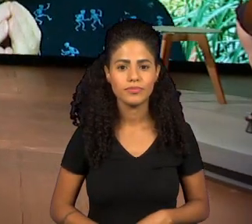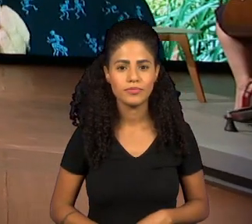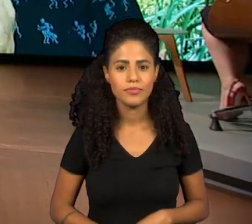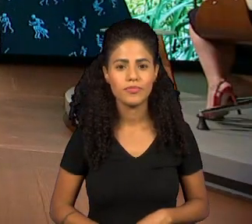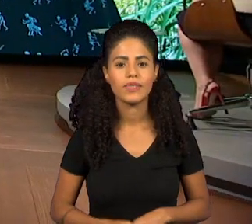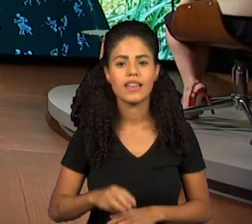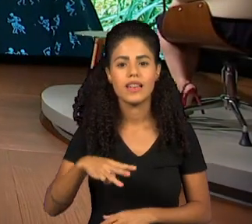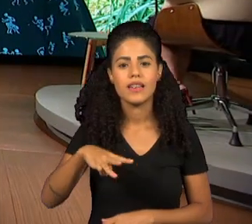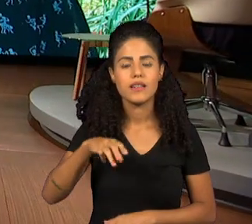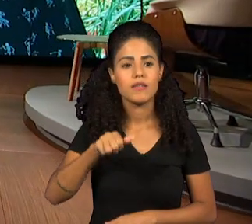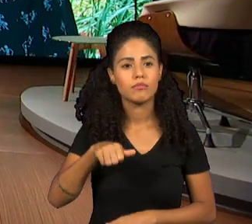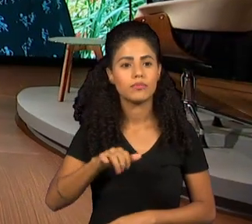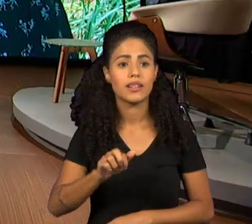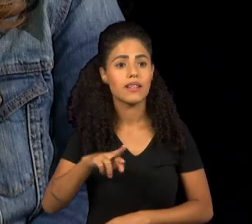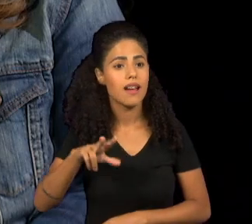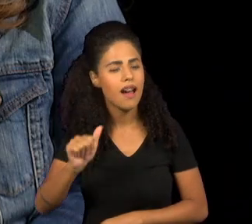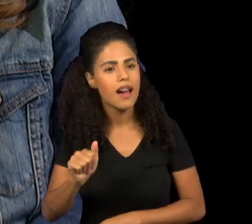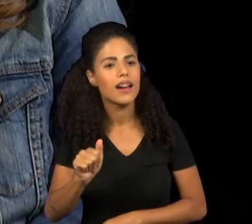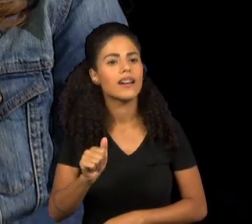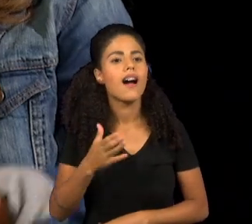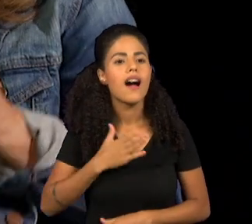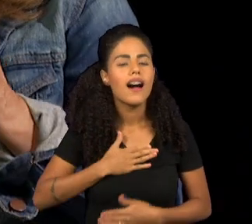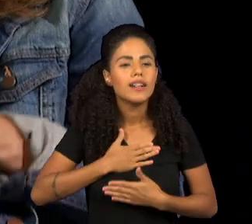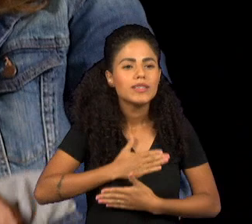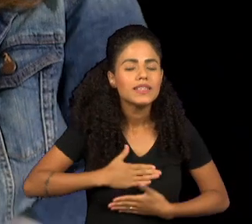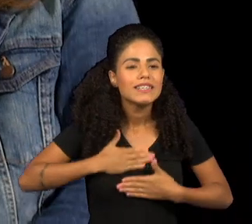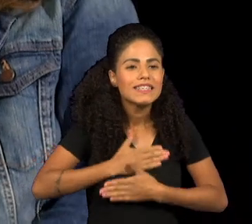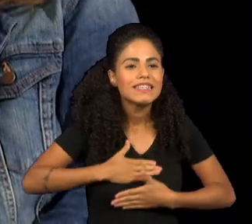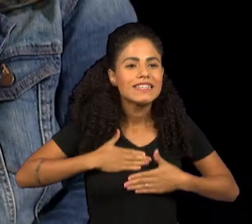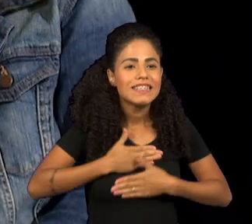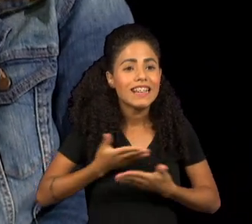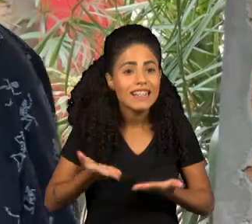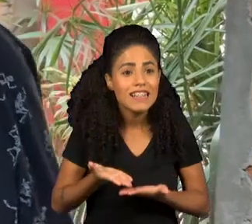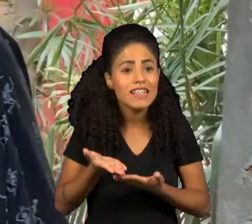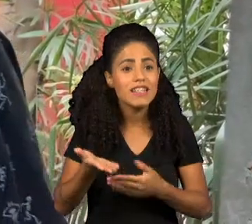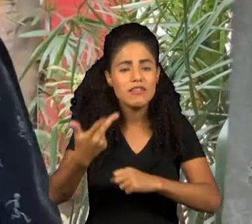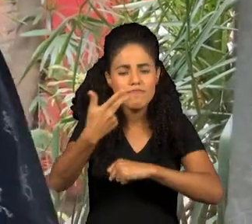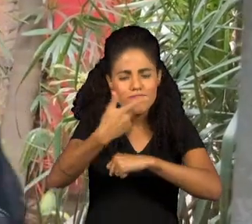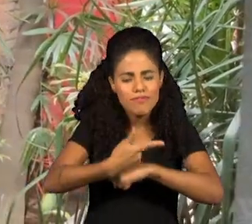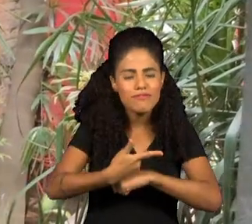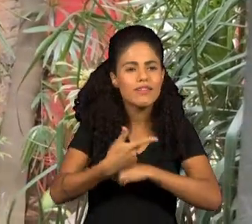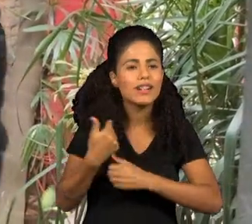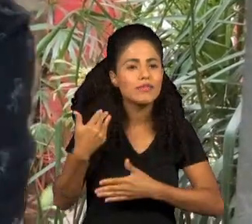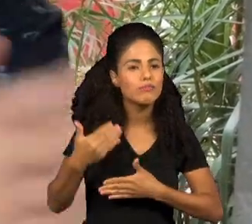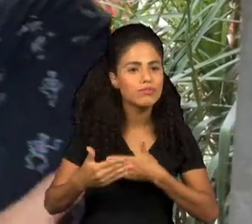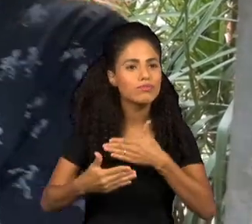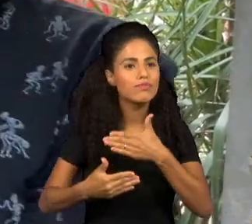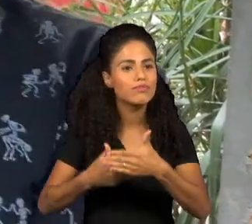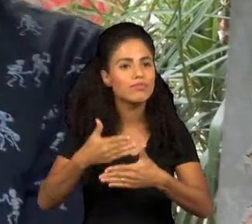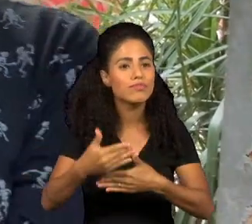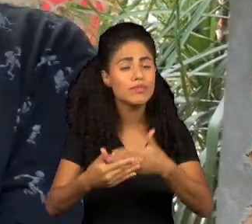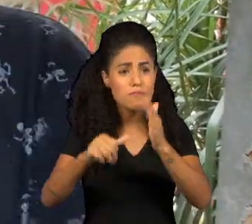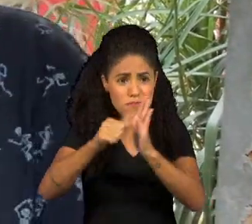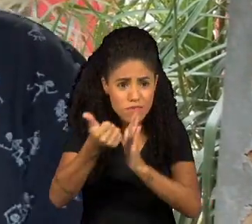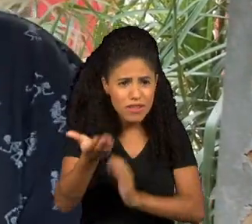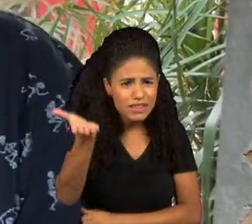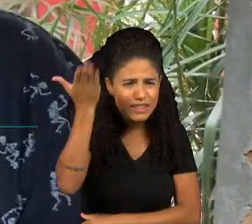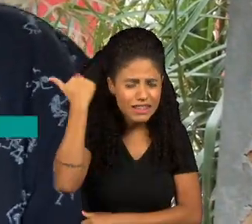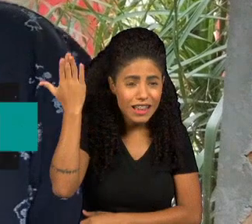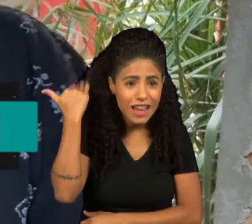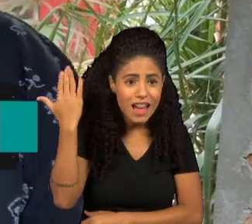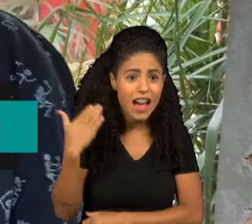Mayara Magre, que prazer poder dar esse depoimento para você. Muito tempo que a gente se viu pela primeira vez, acho que foi